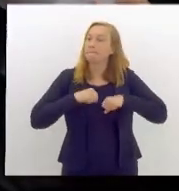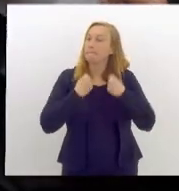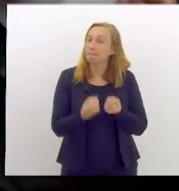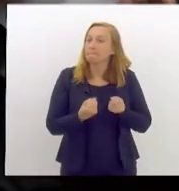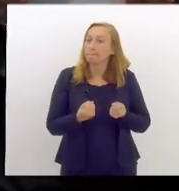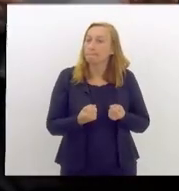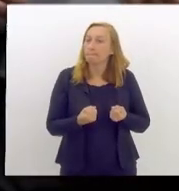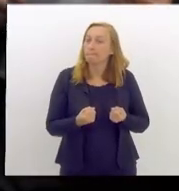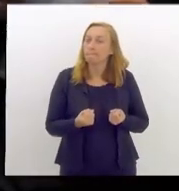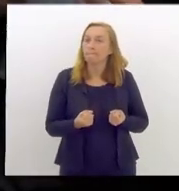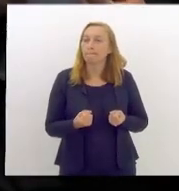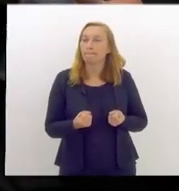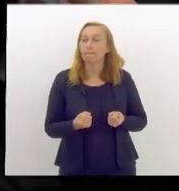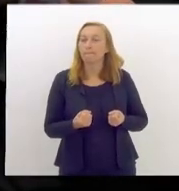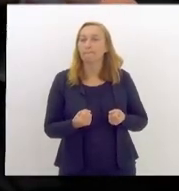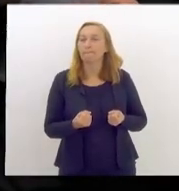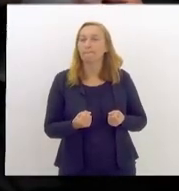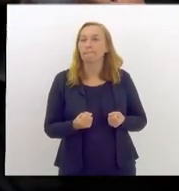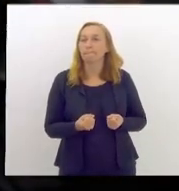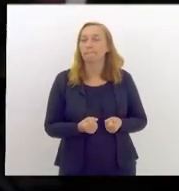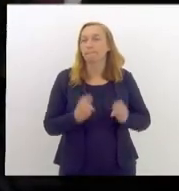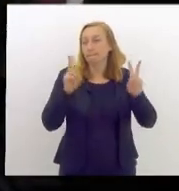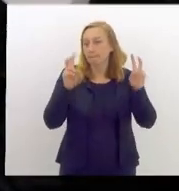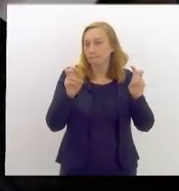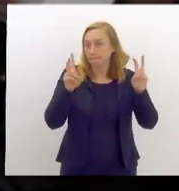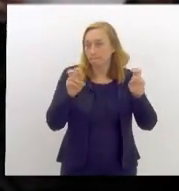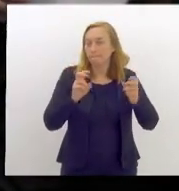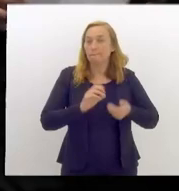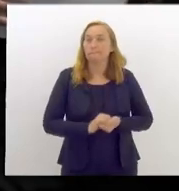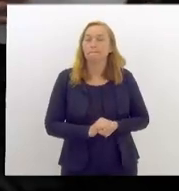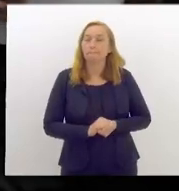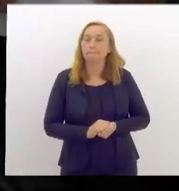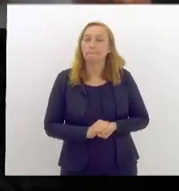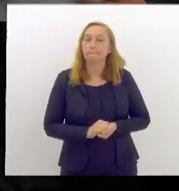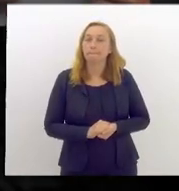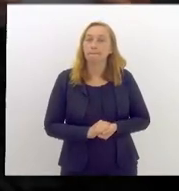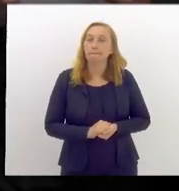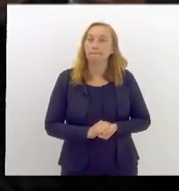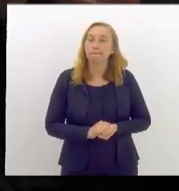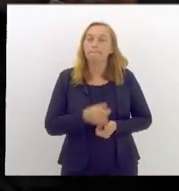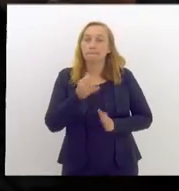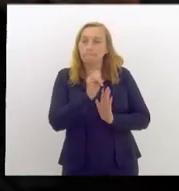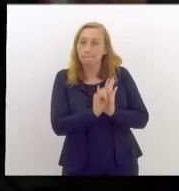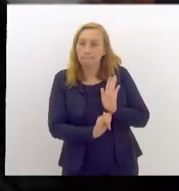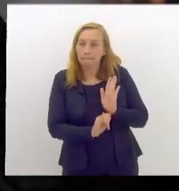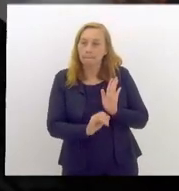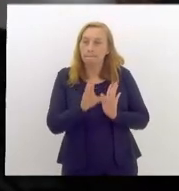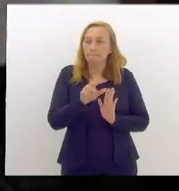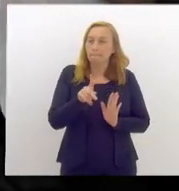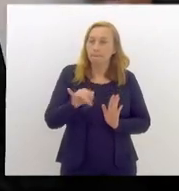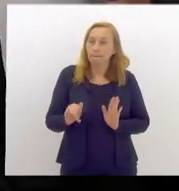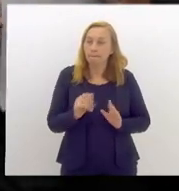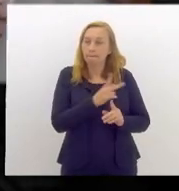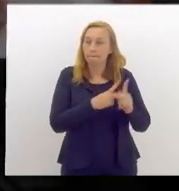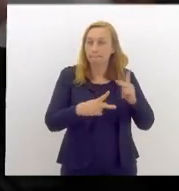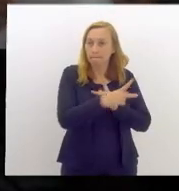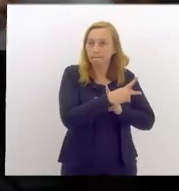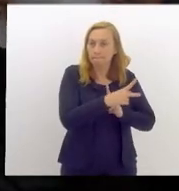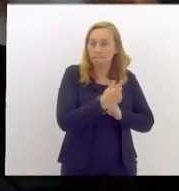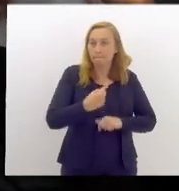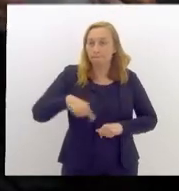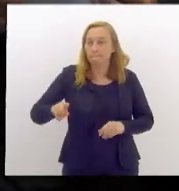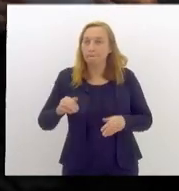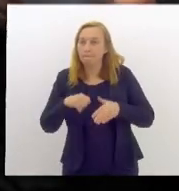essa agenda essa agenda que fez com que o relatório da CPI do Rio previdência fosse